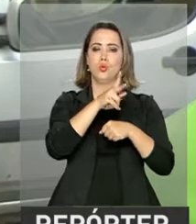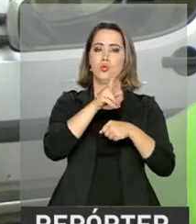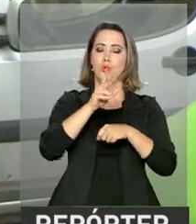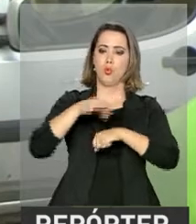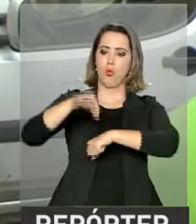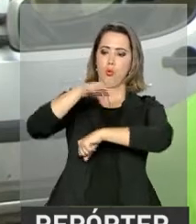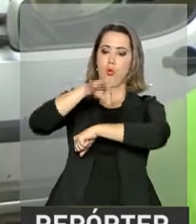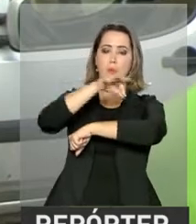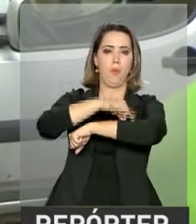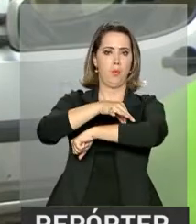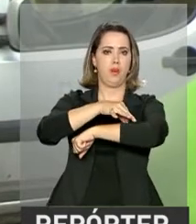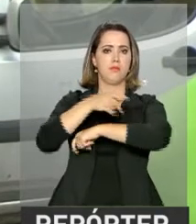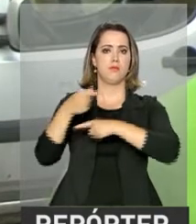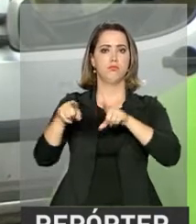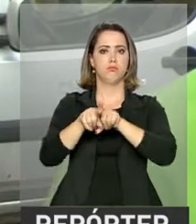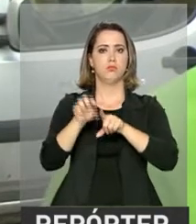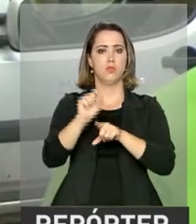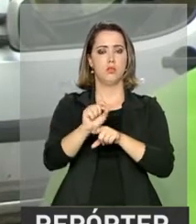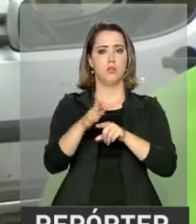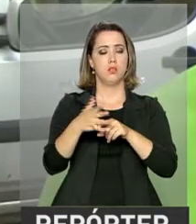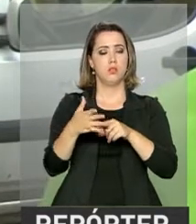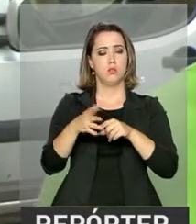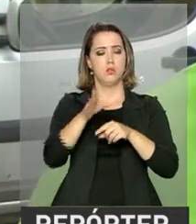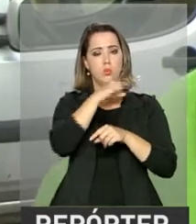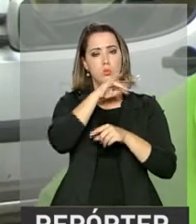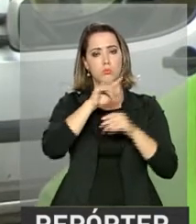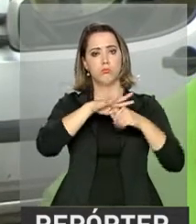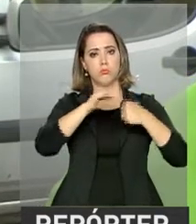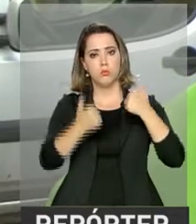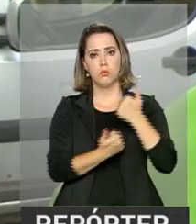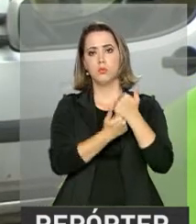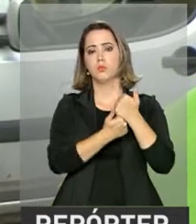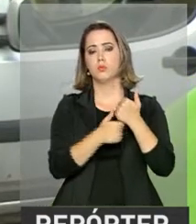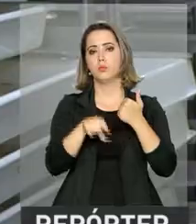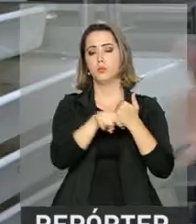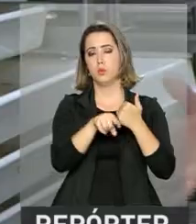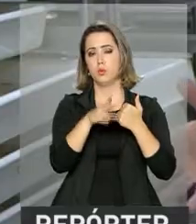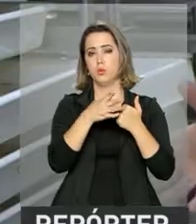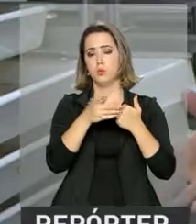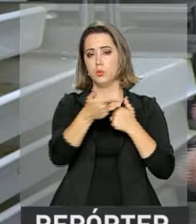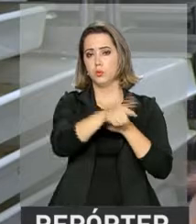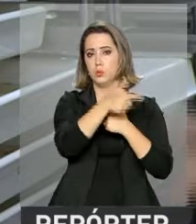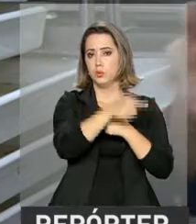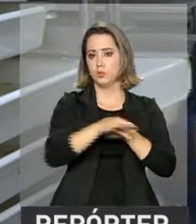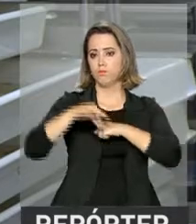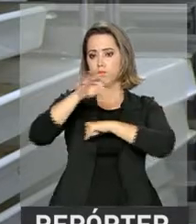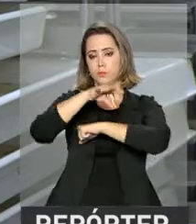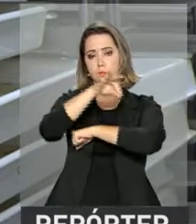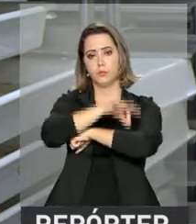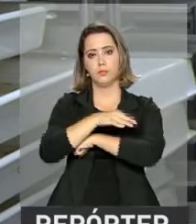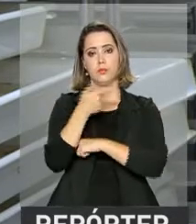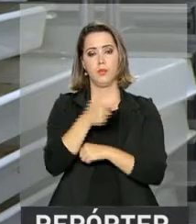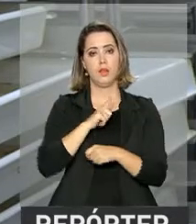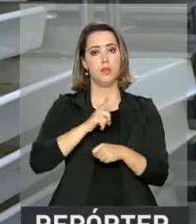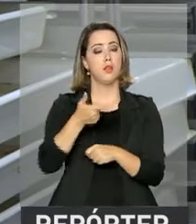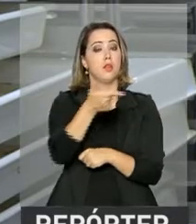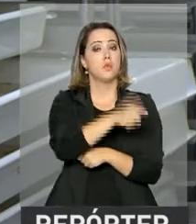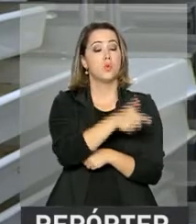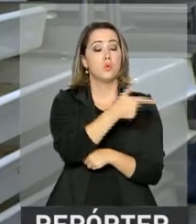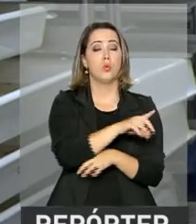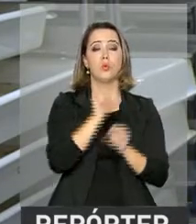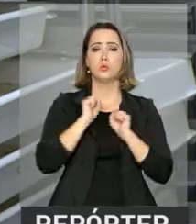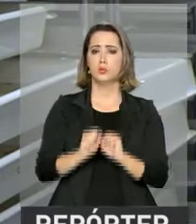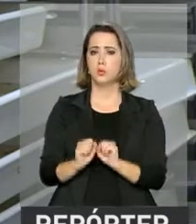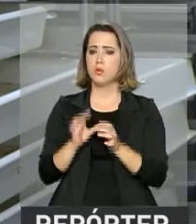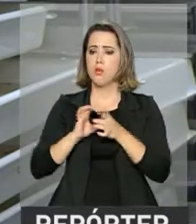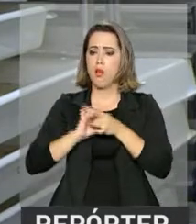tem Wolbachia por uma que tem, e, portanto, a transmissão local dessas doenças é interrompida. Aqui a gente tem uma outra forma de liberação dos mosquitos,